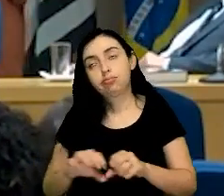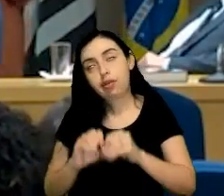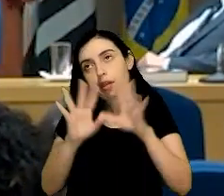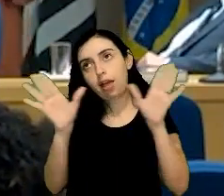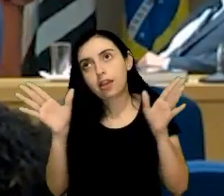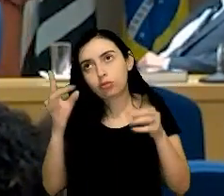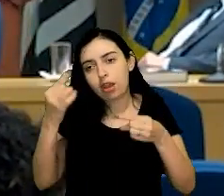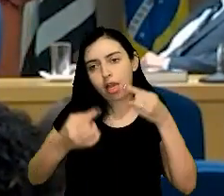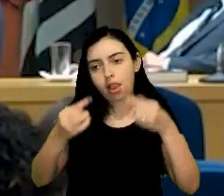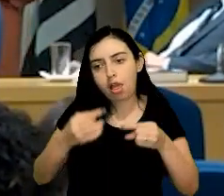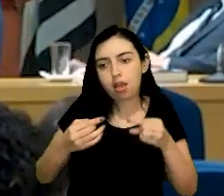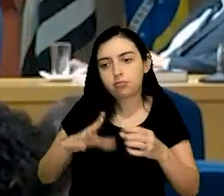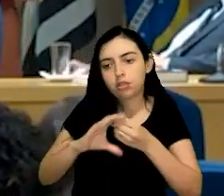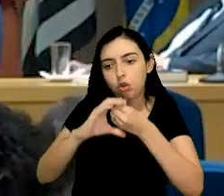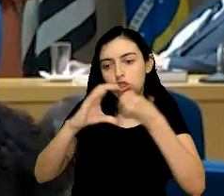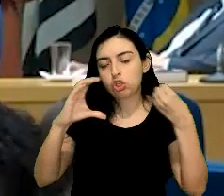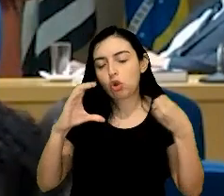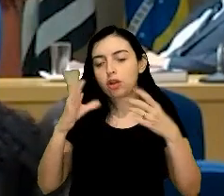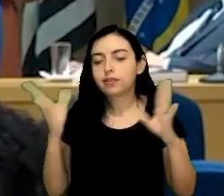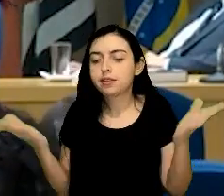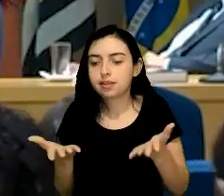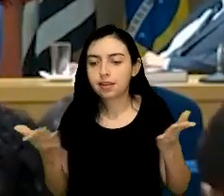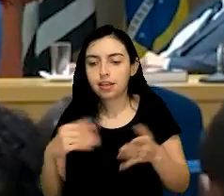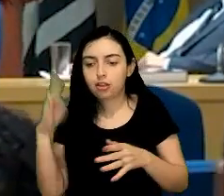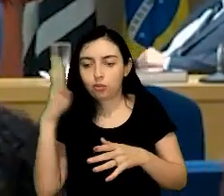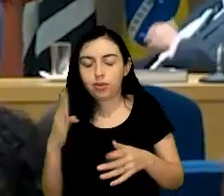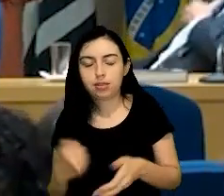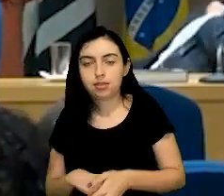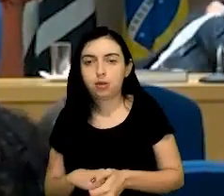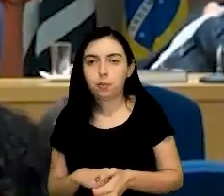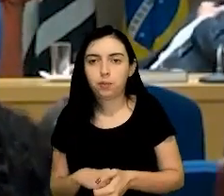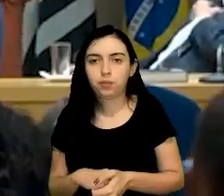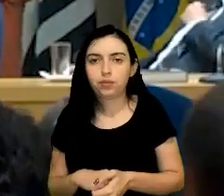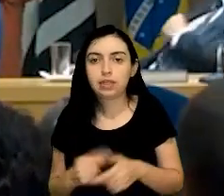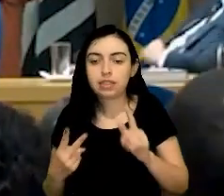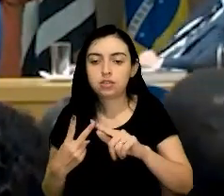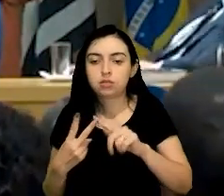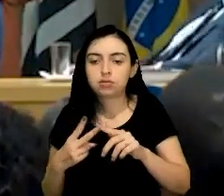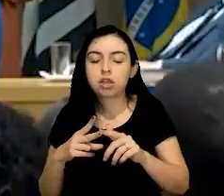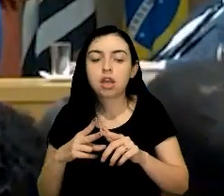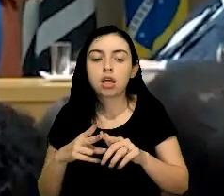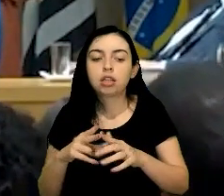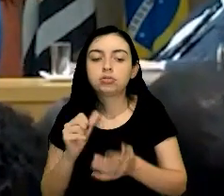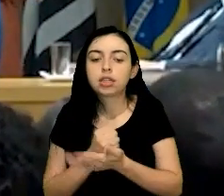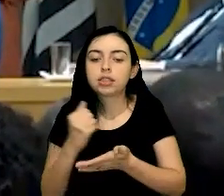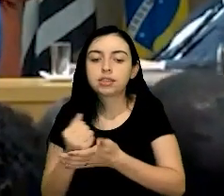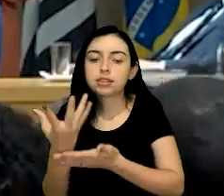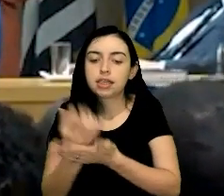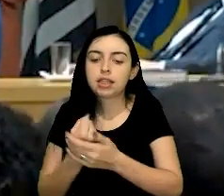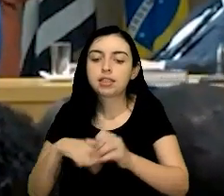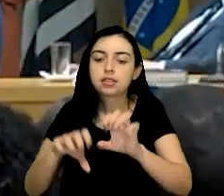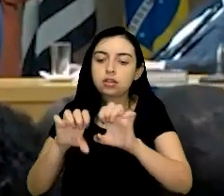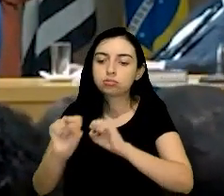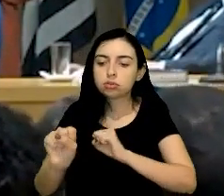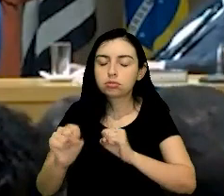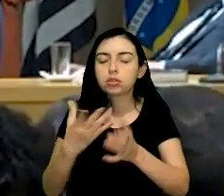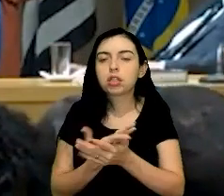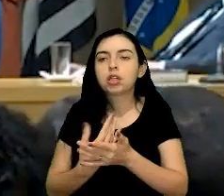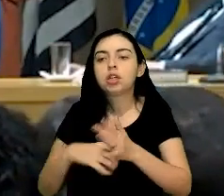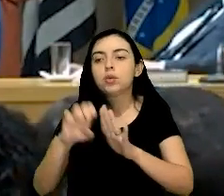aqui. Essa é uma questão. A segunda, na revalidação do diploma, ela obedece o Estatuto do Refugiado, que é